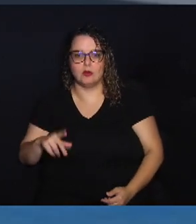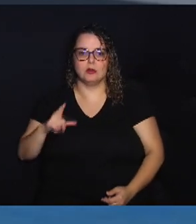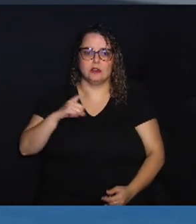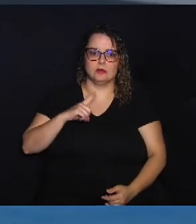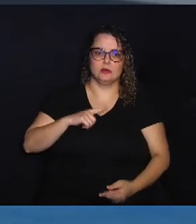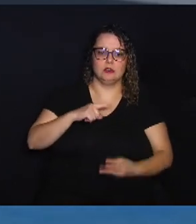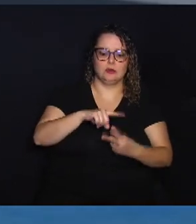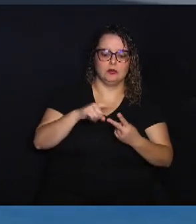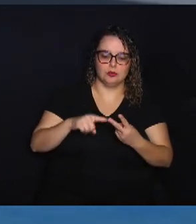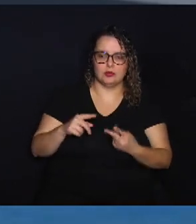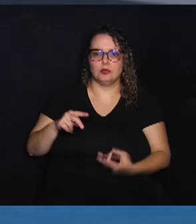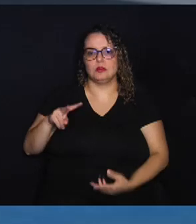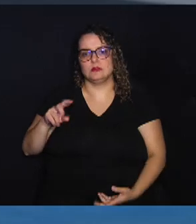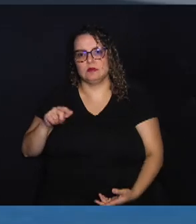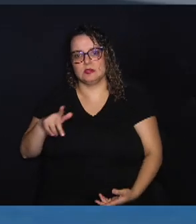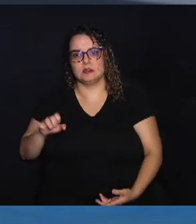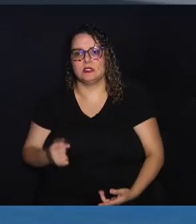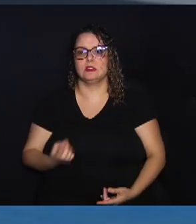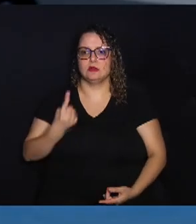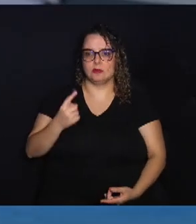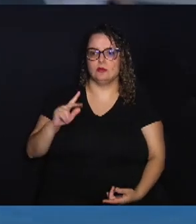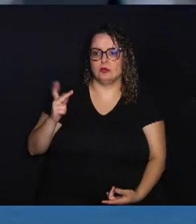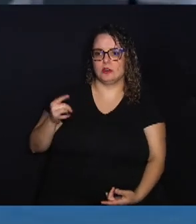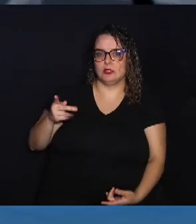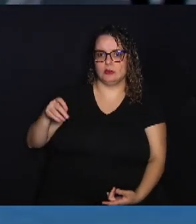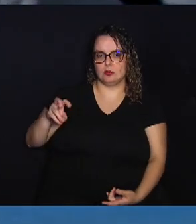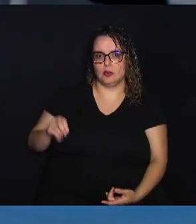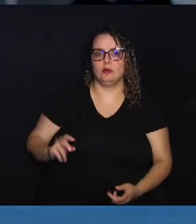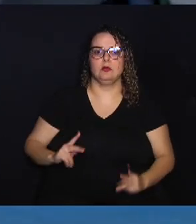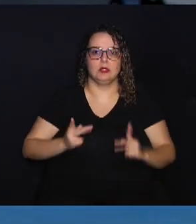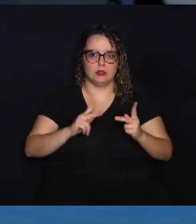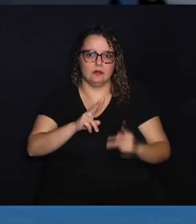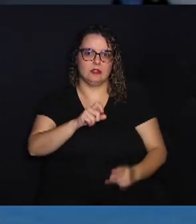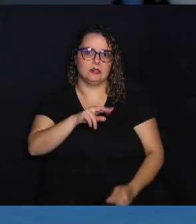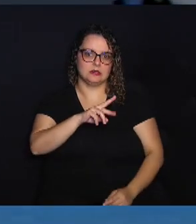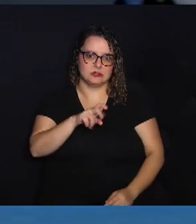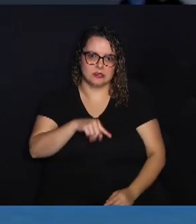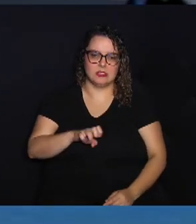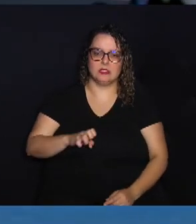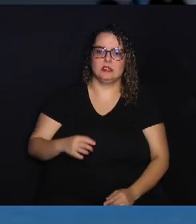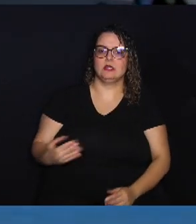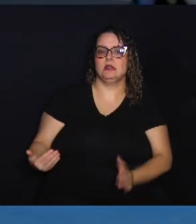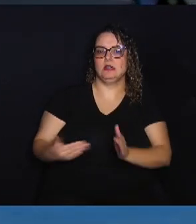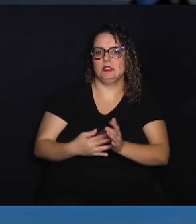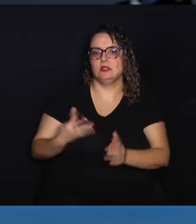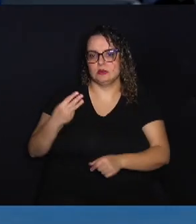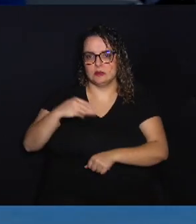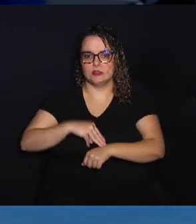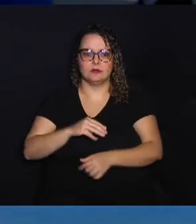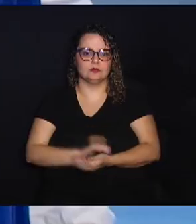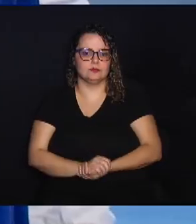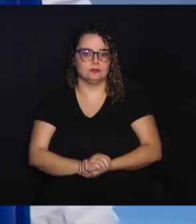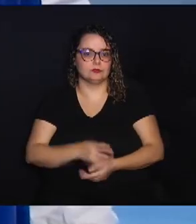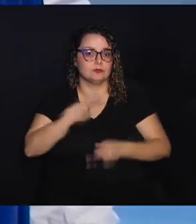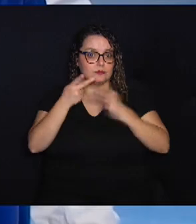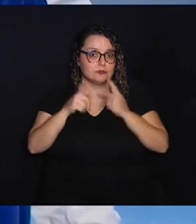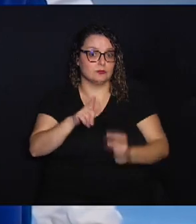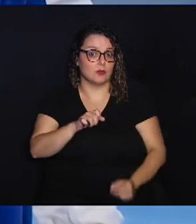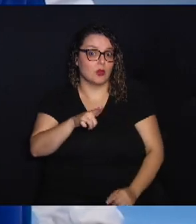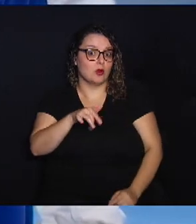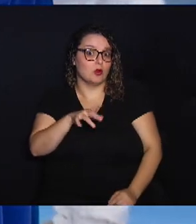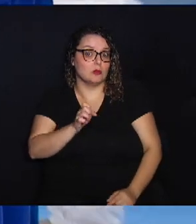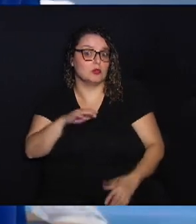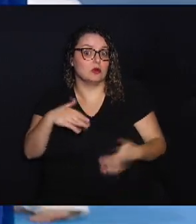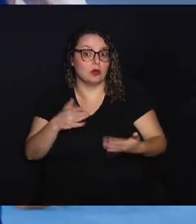vazares, eu conquisto um Ippon. Se eu estou ganhando a luta de vazari, a luta vai até os 4 minutos. Falando dos golpes, né? Quais são os